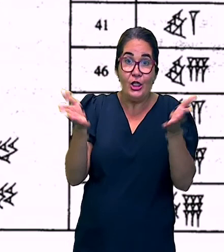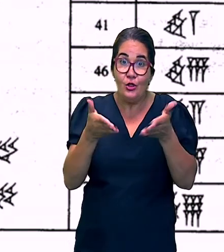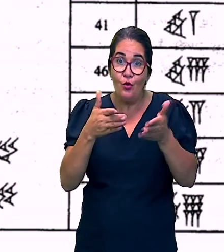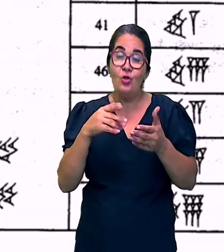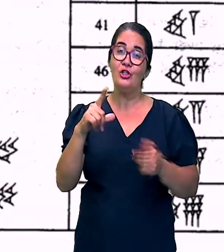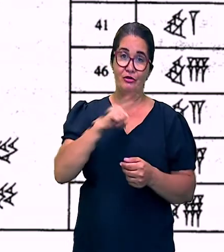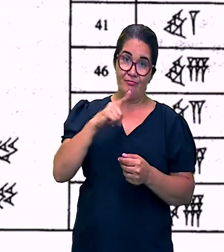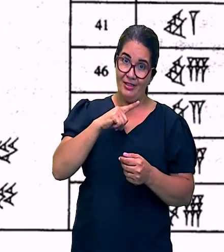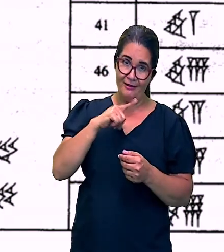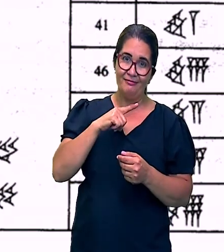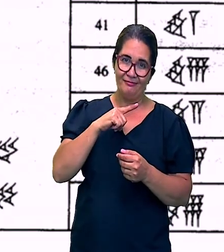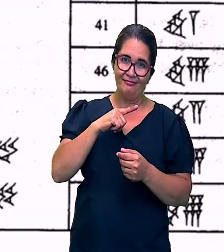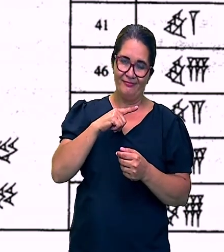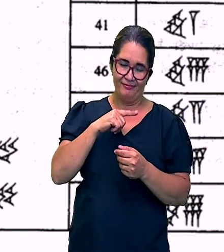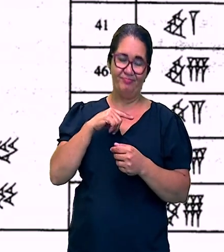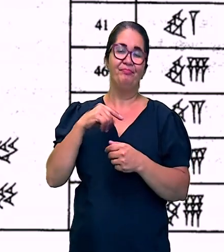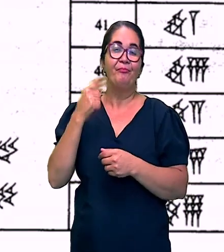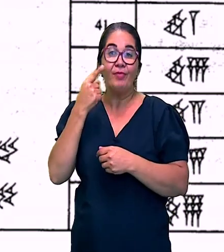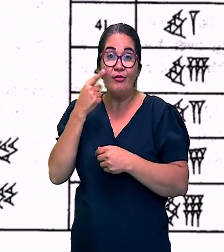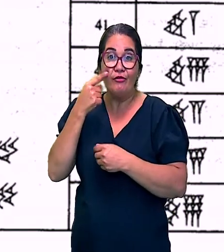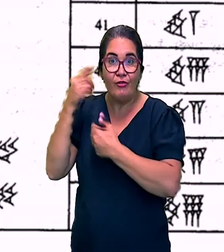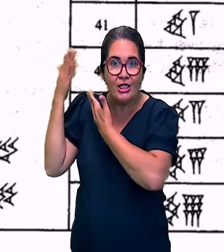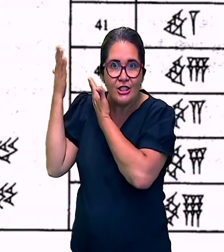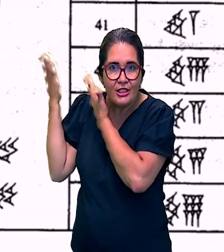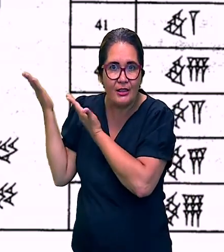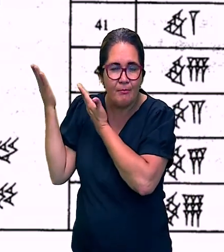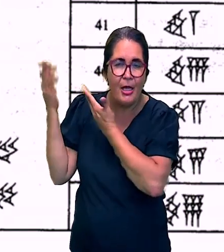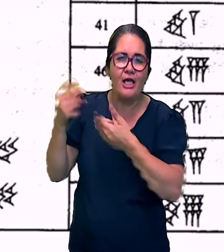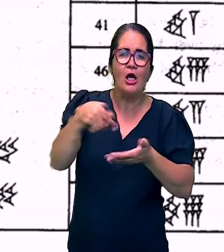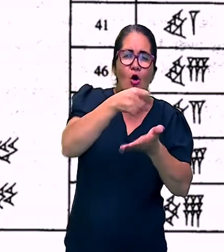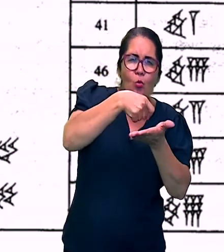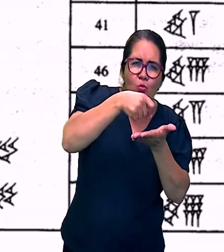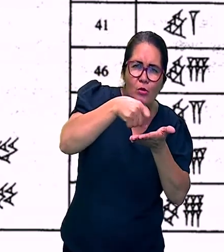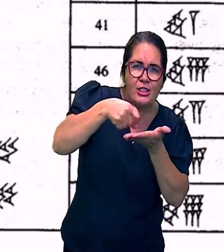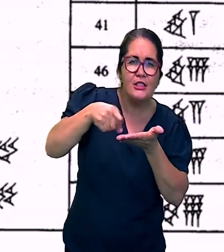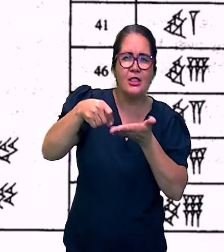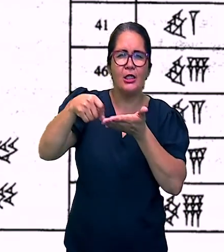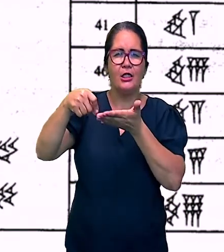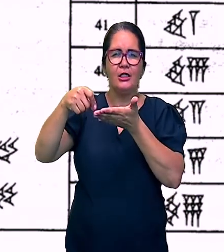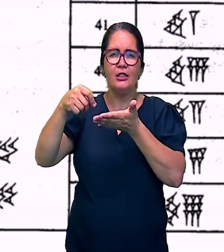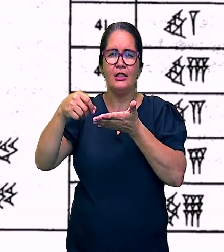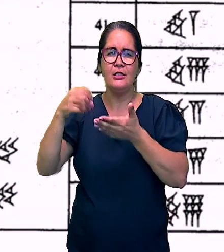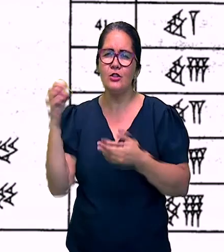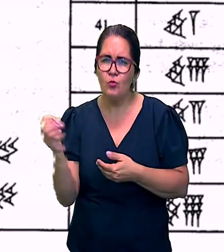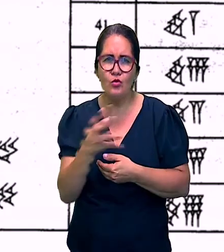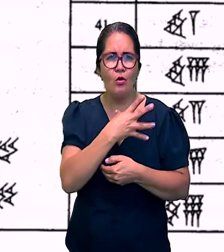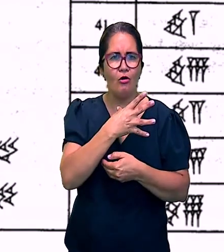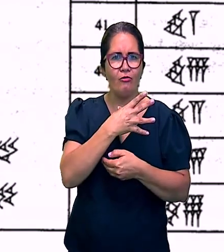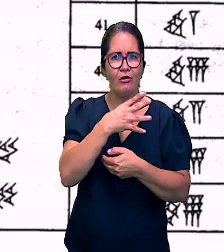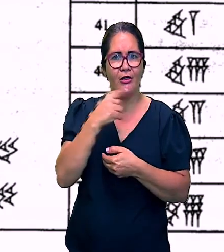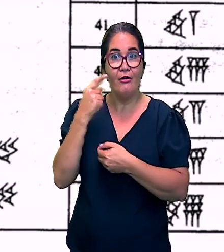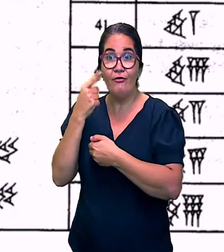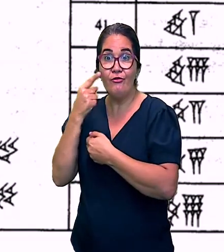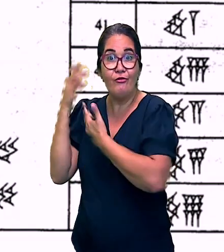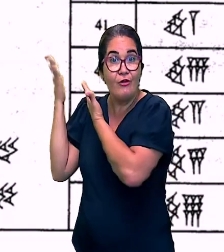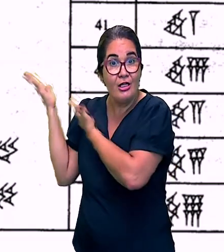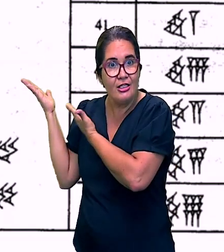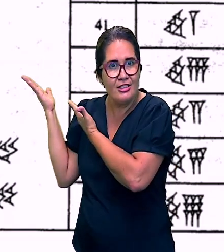caracteres mais modernos, né, que são chamados de emotions. Cada figura dessa